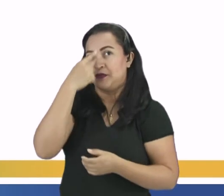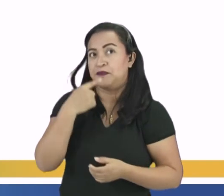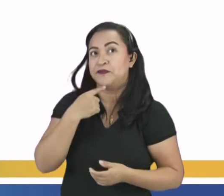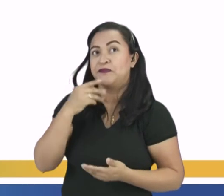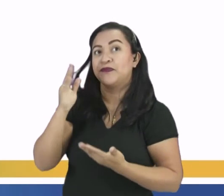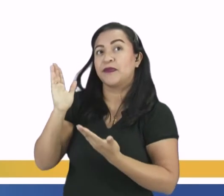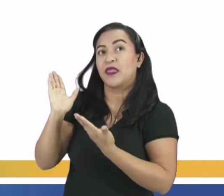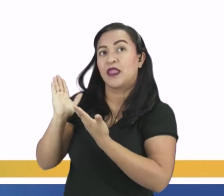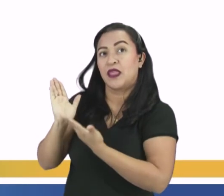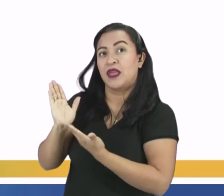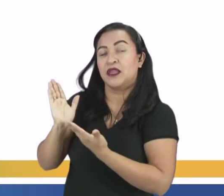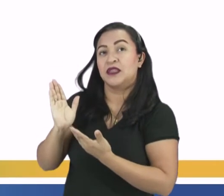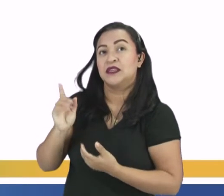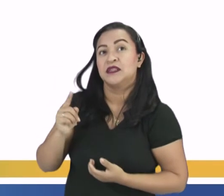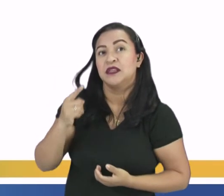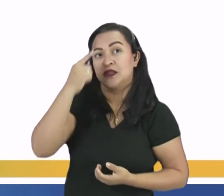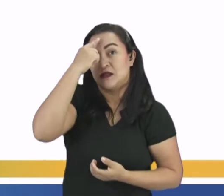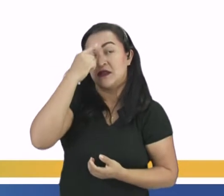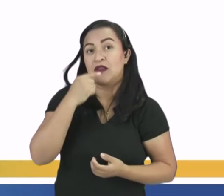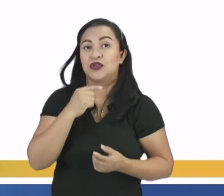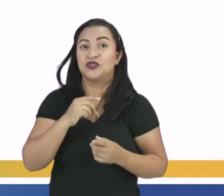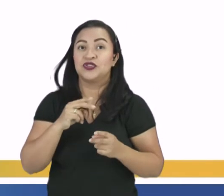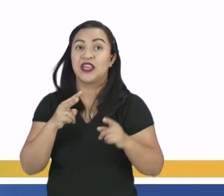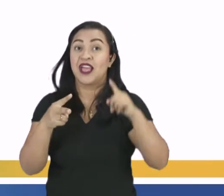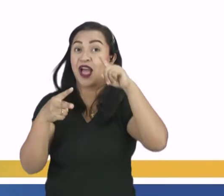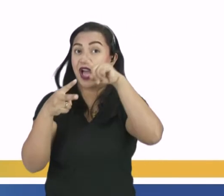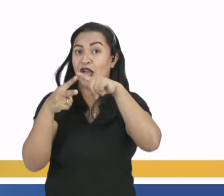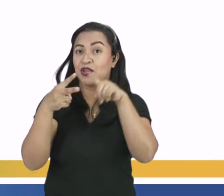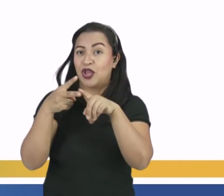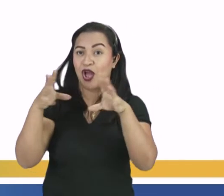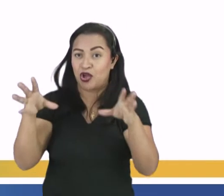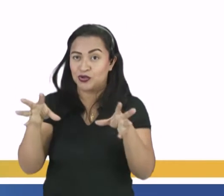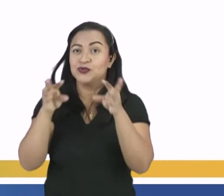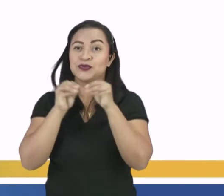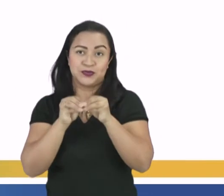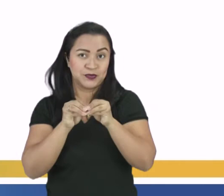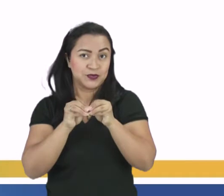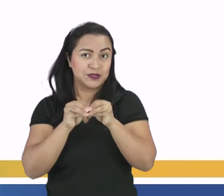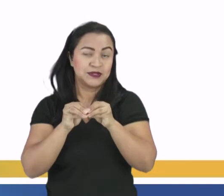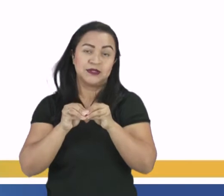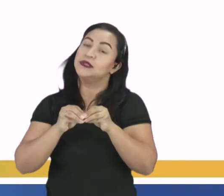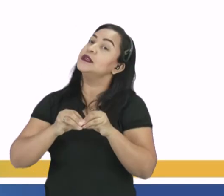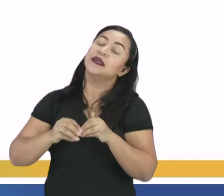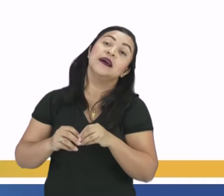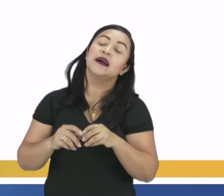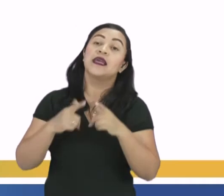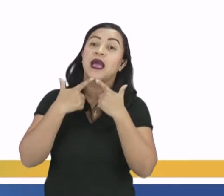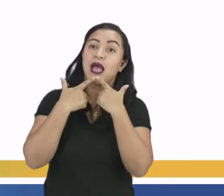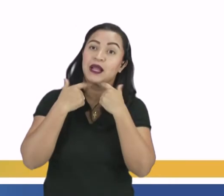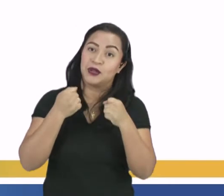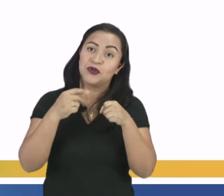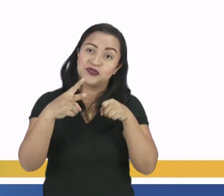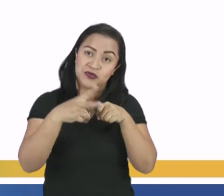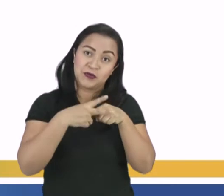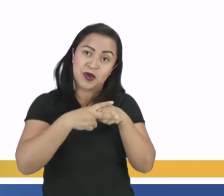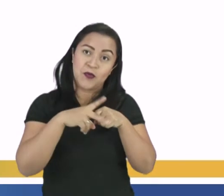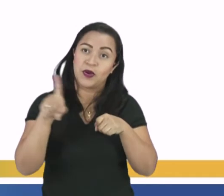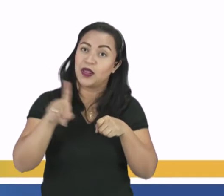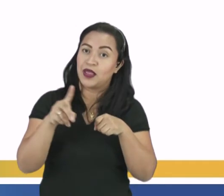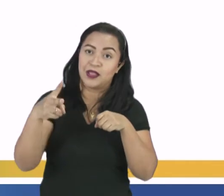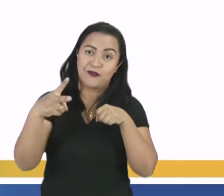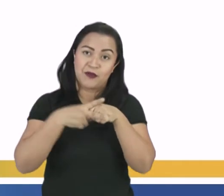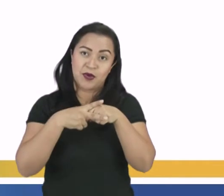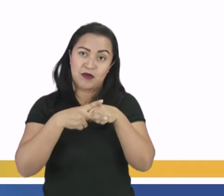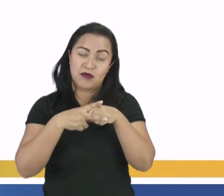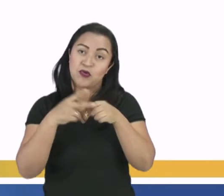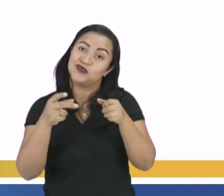Aqui nós já temos o que? A linguagem mista, que é a junção da linguagem verbal e não verbal, ou seja, da imagem e